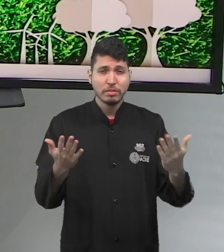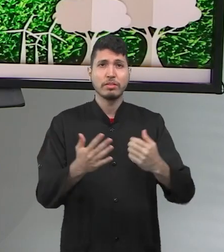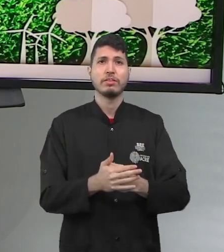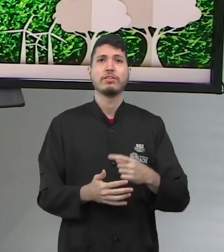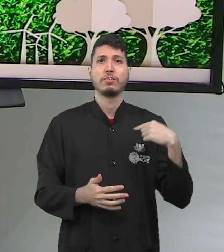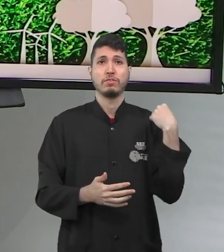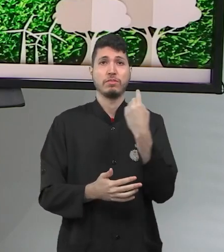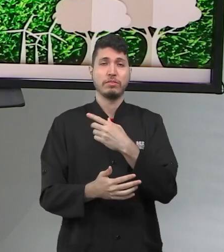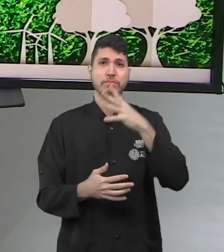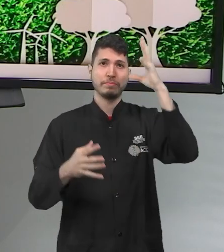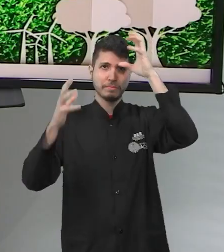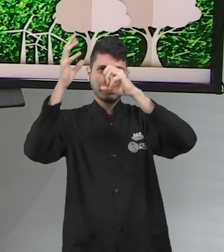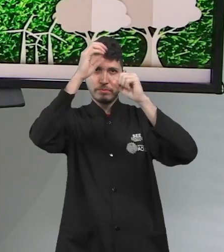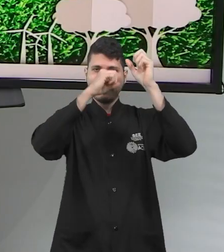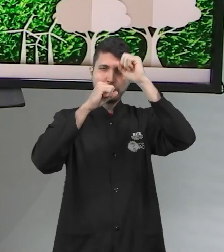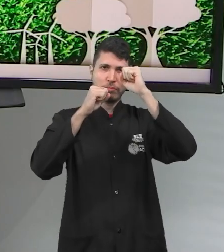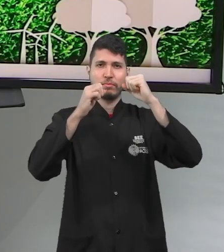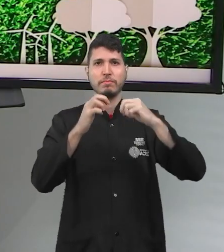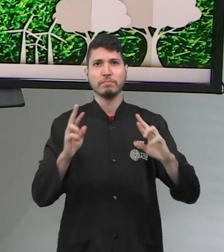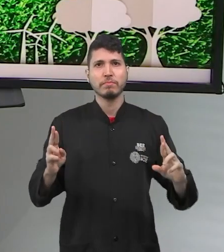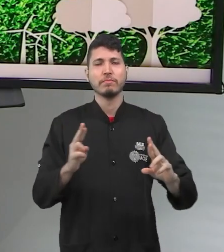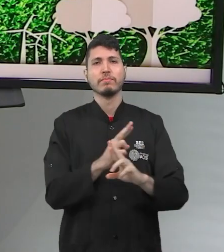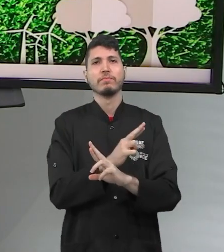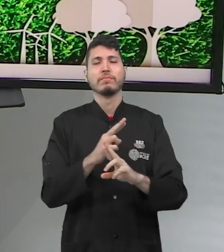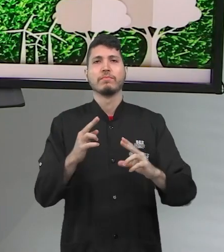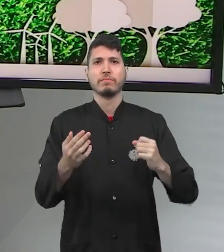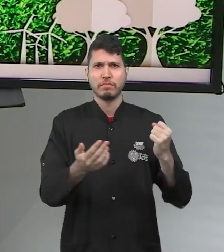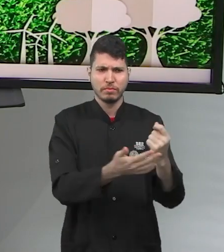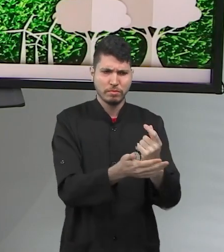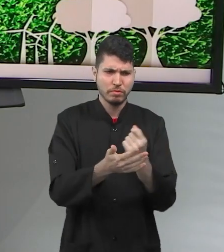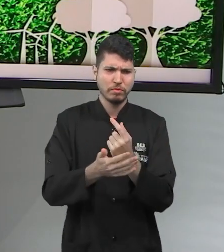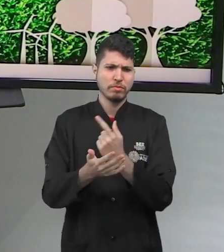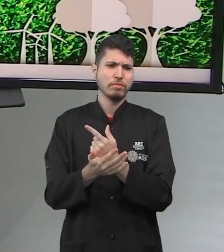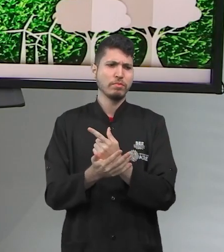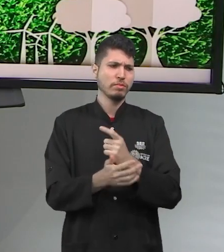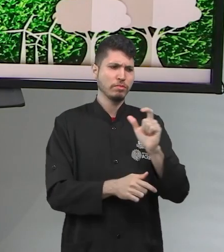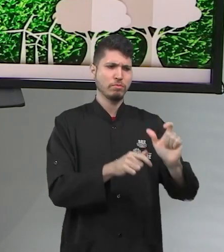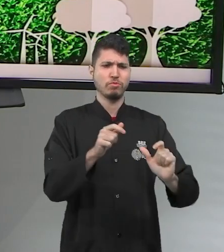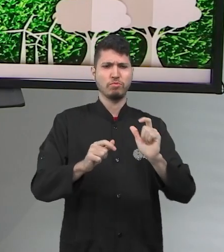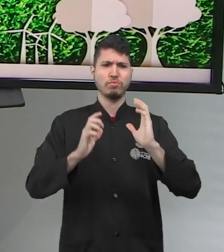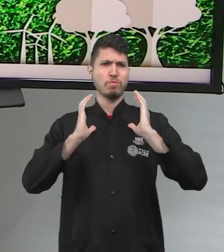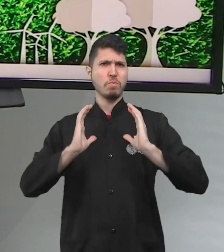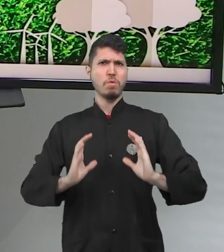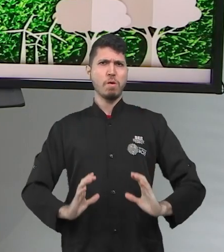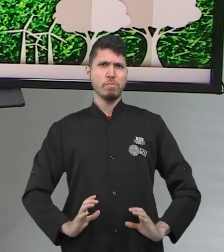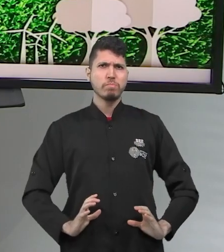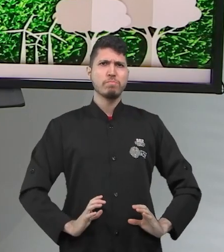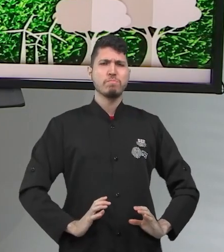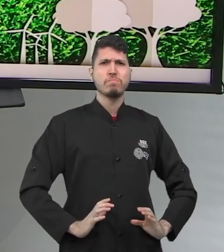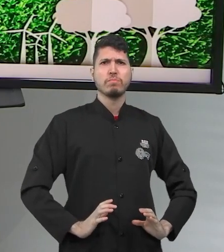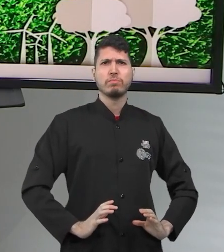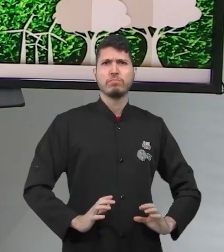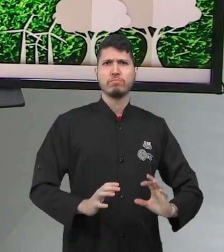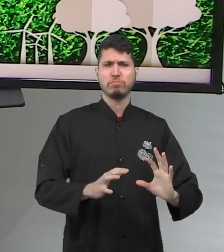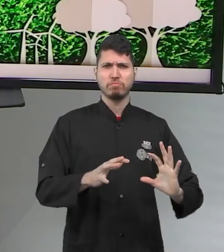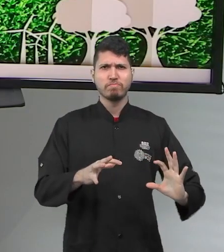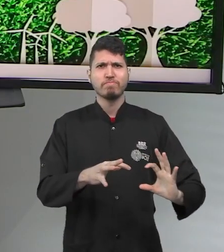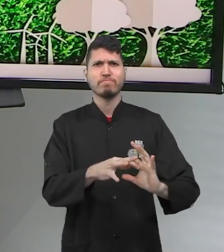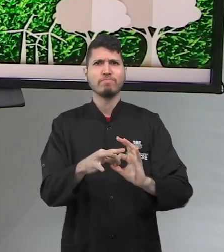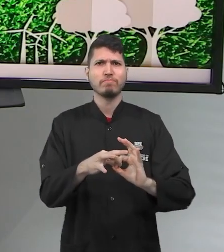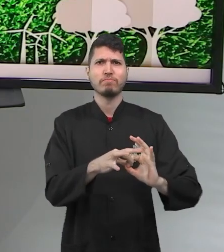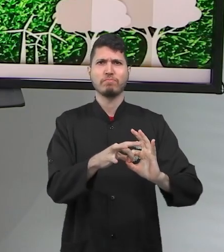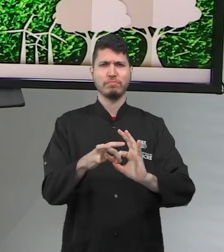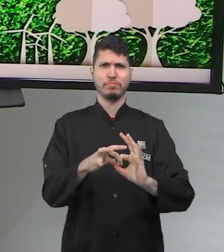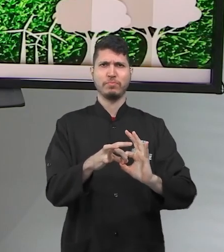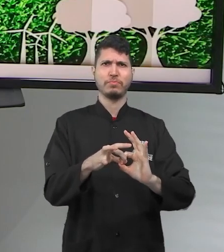a respeito do consumo, da postura consumista das pessoas, que está aliada, sem sombra de